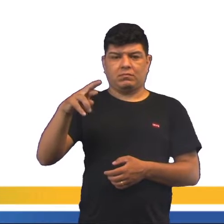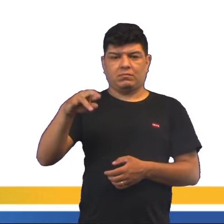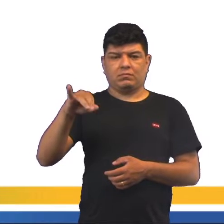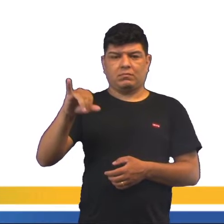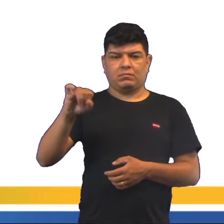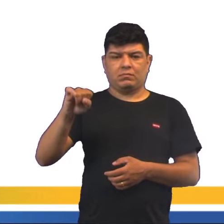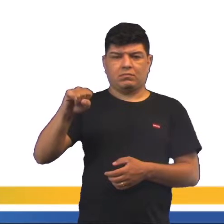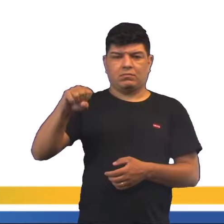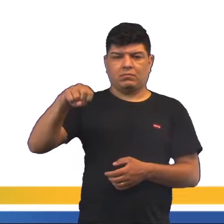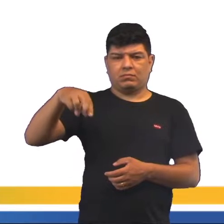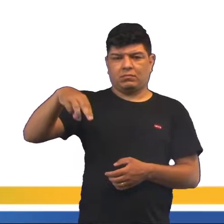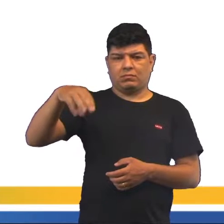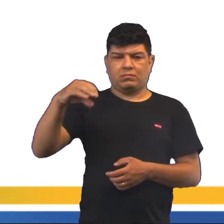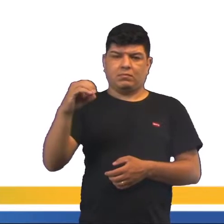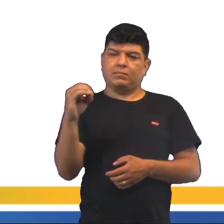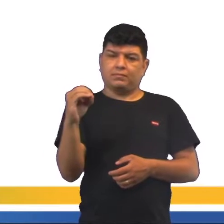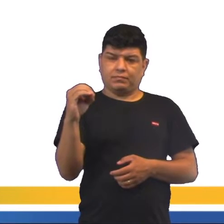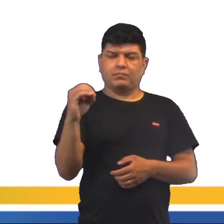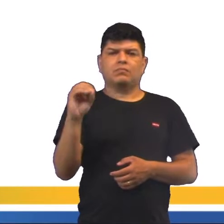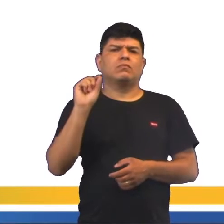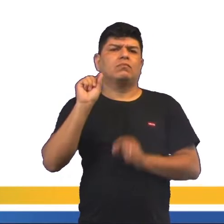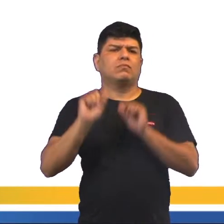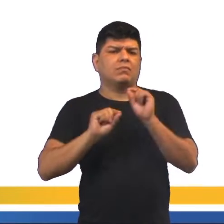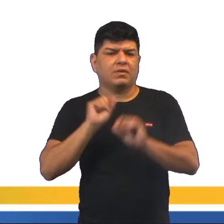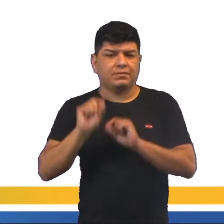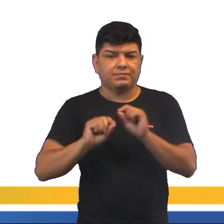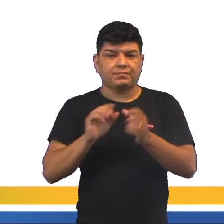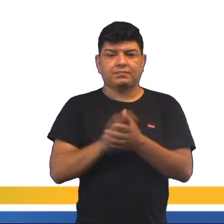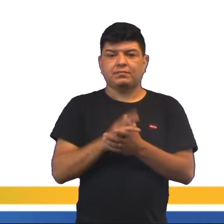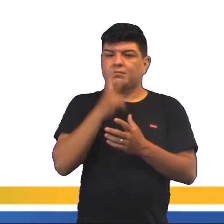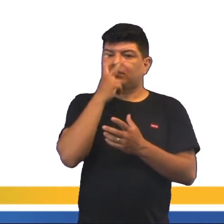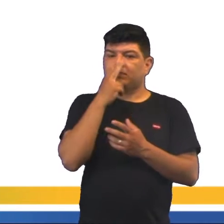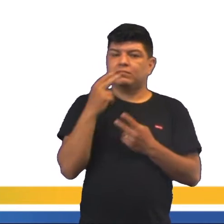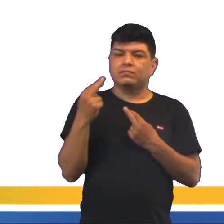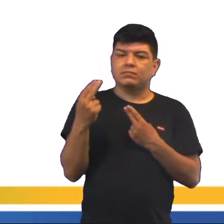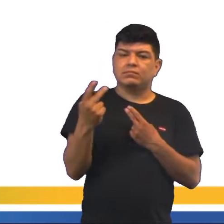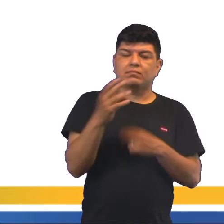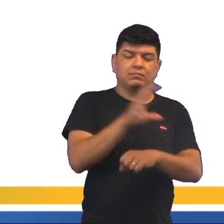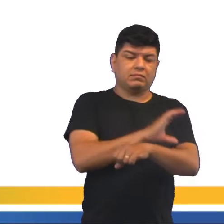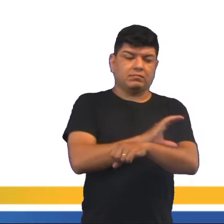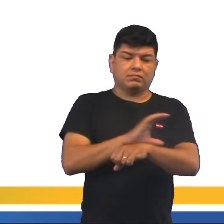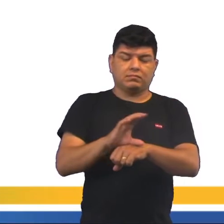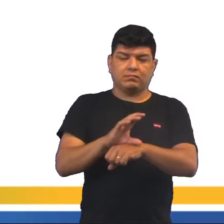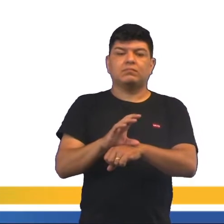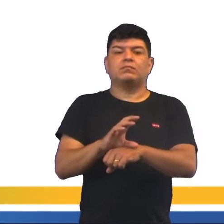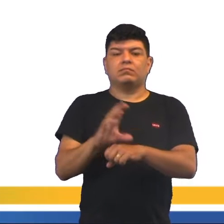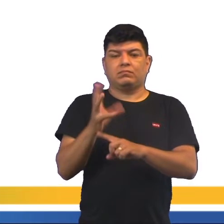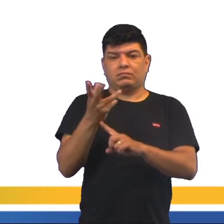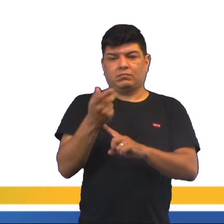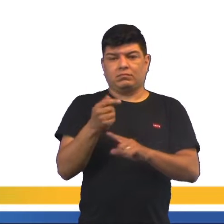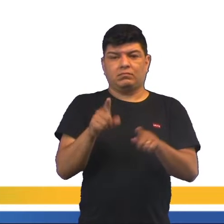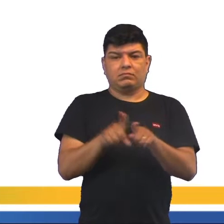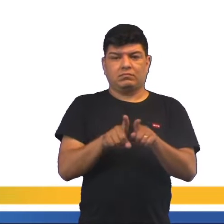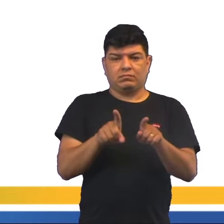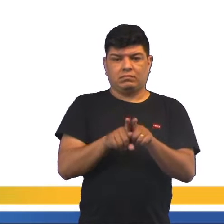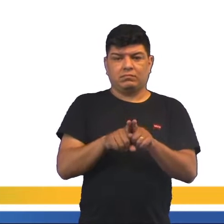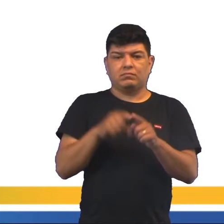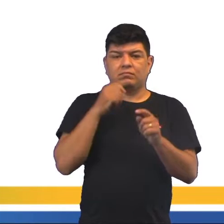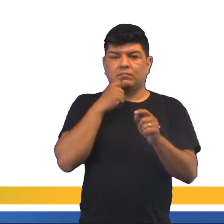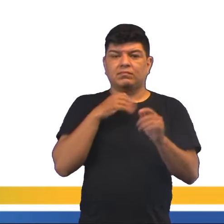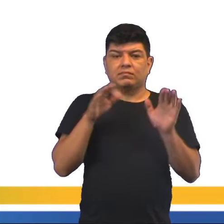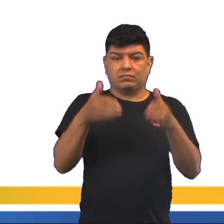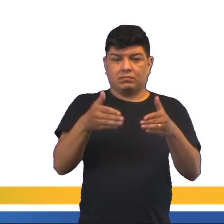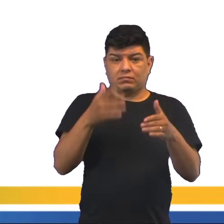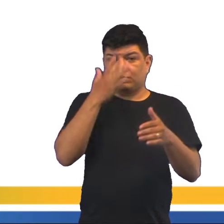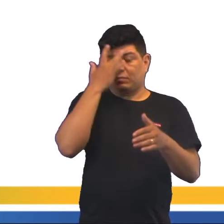etno, derivado de etnia, que significa, por sua vez, semelhança de hábitos, costumes e culturas, e centrismo, posição